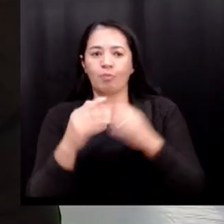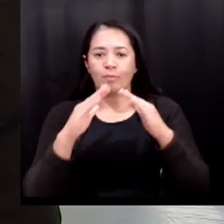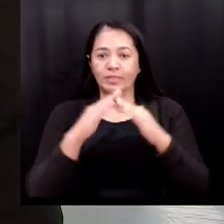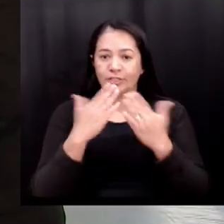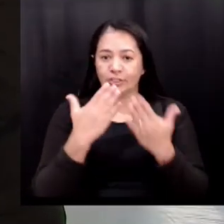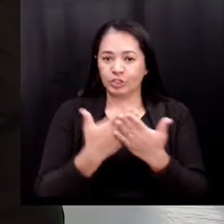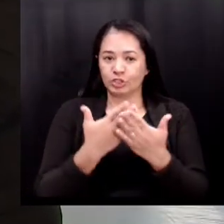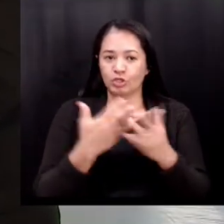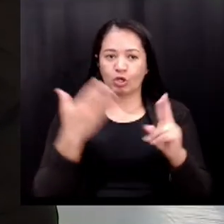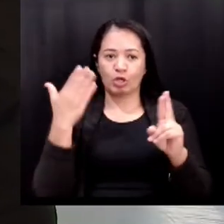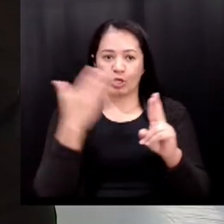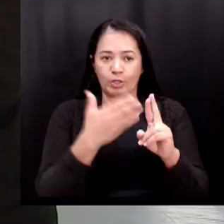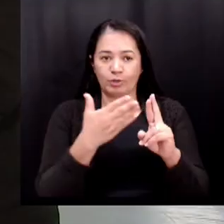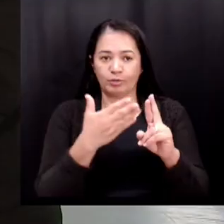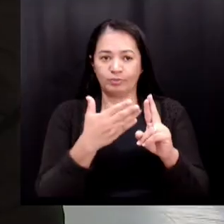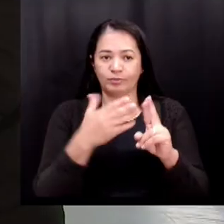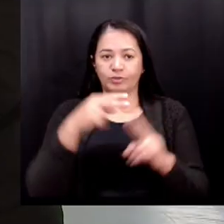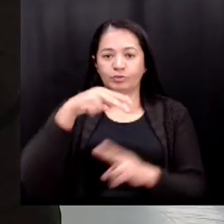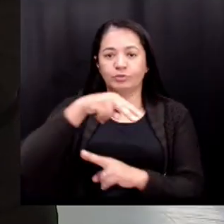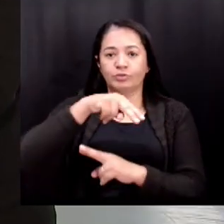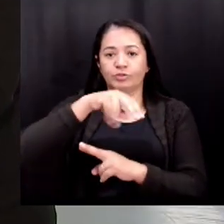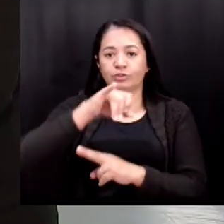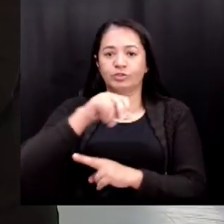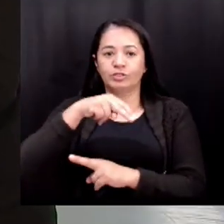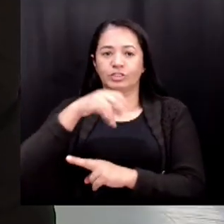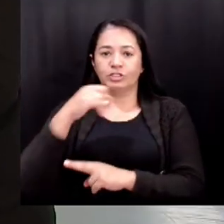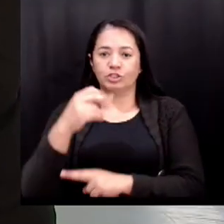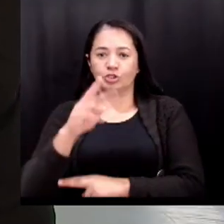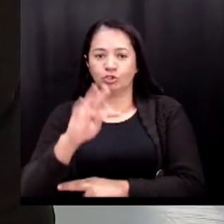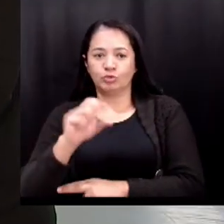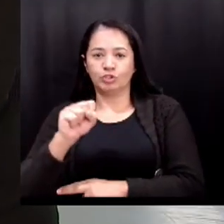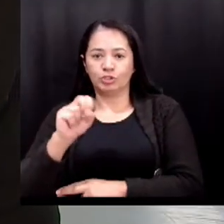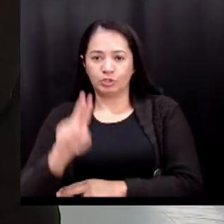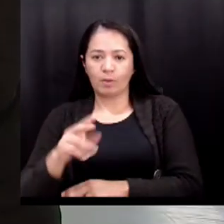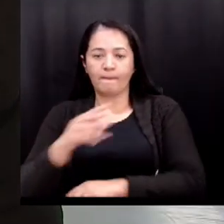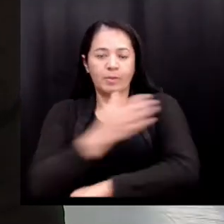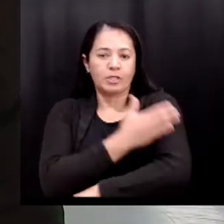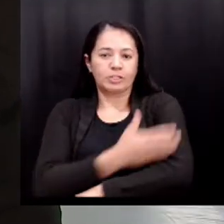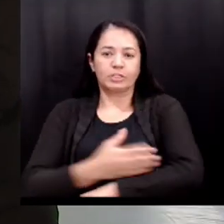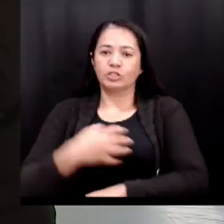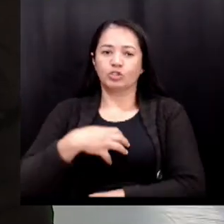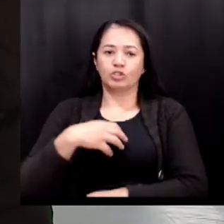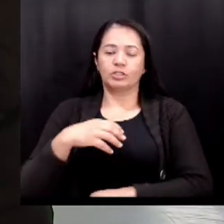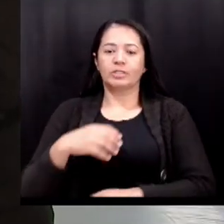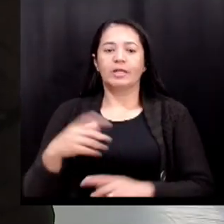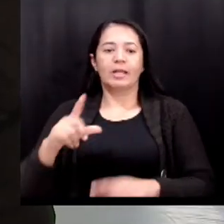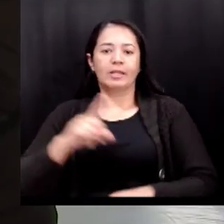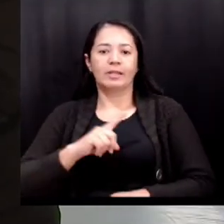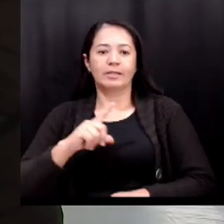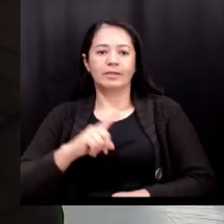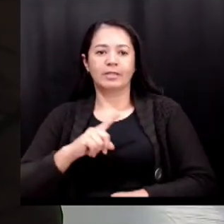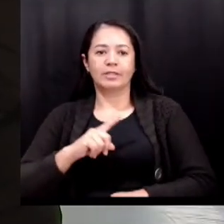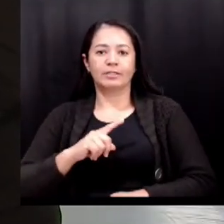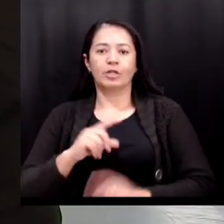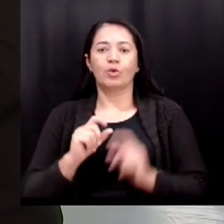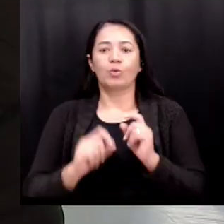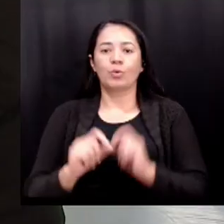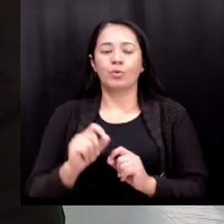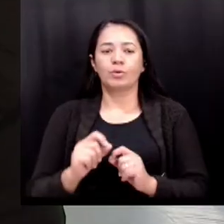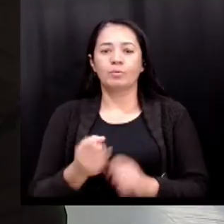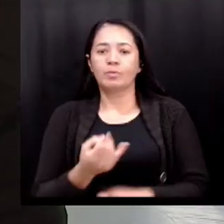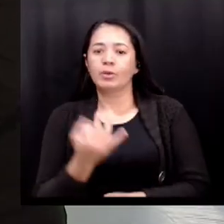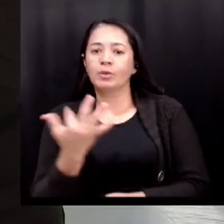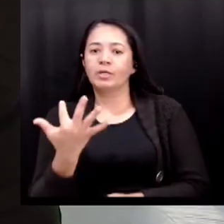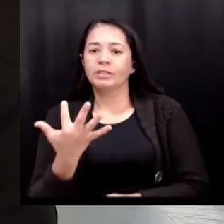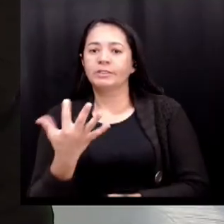o ninjutsu como ninpo, porque é uma forma mais tradicional. Ela carrega no seu cerne uma quantidade de